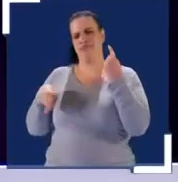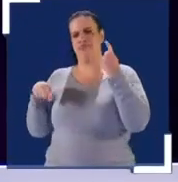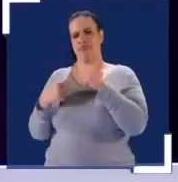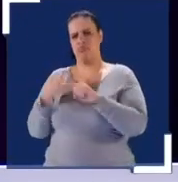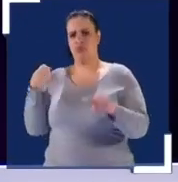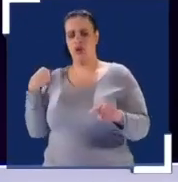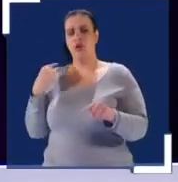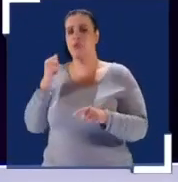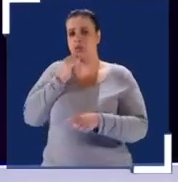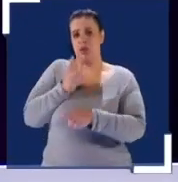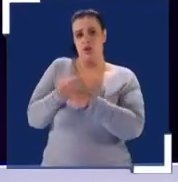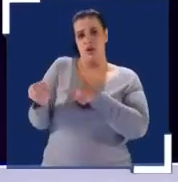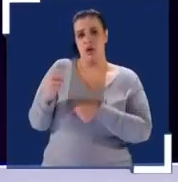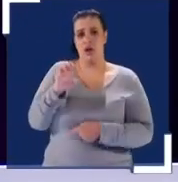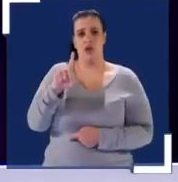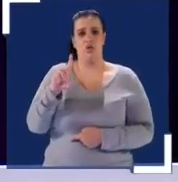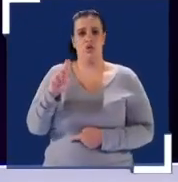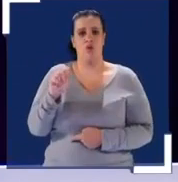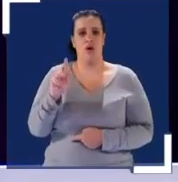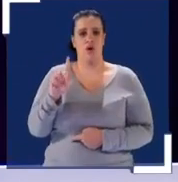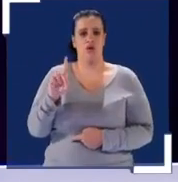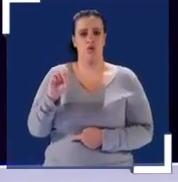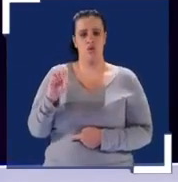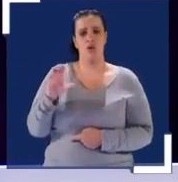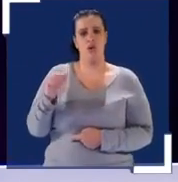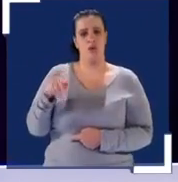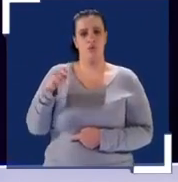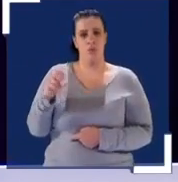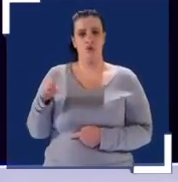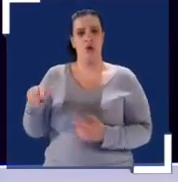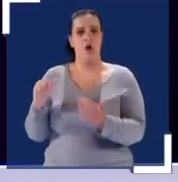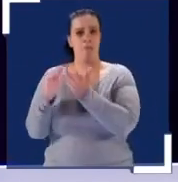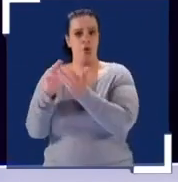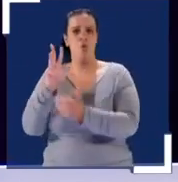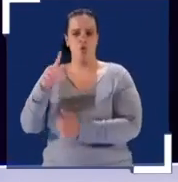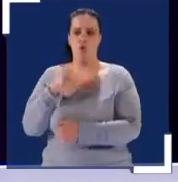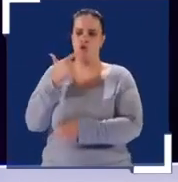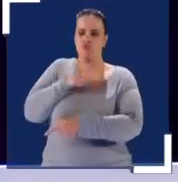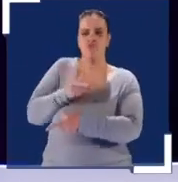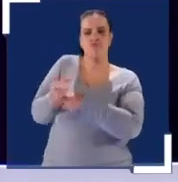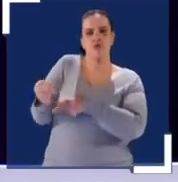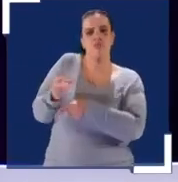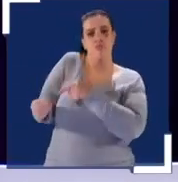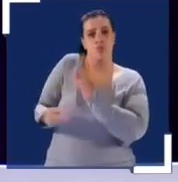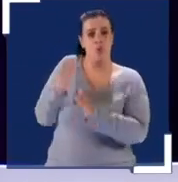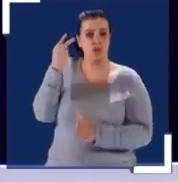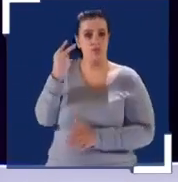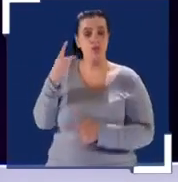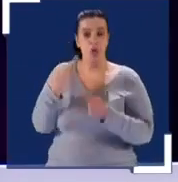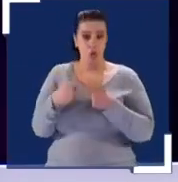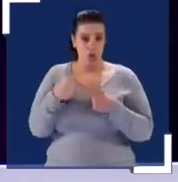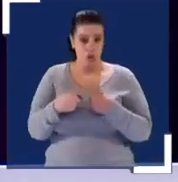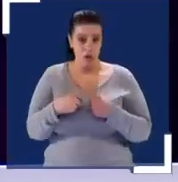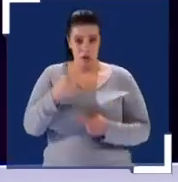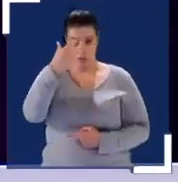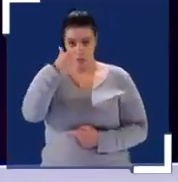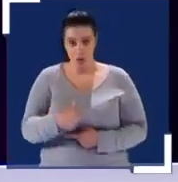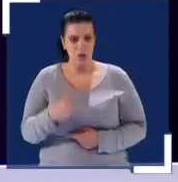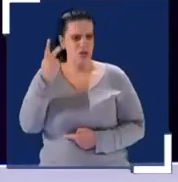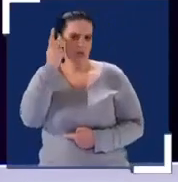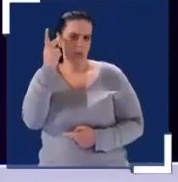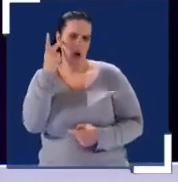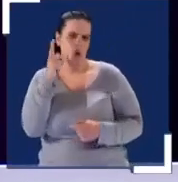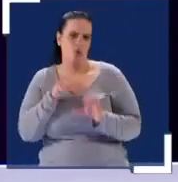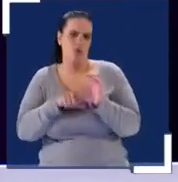derrotei Eduardo Campos em duas votações no apoio ao Lula, aqui por São Paulo, porque as posições de São Paulo sempre foram posições independentes,